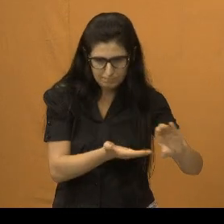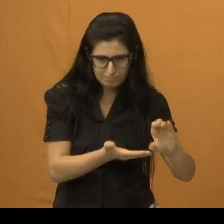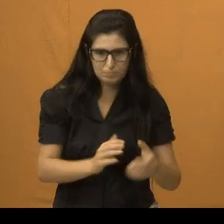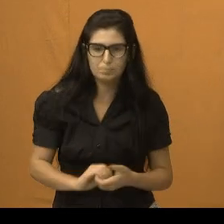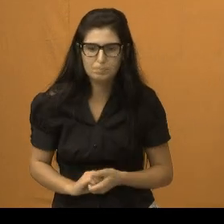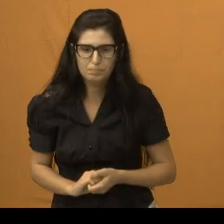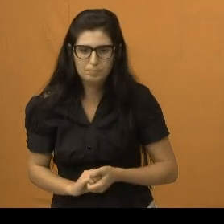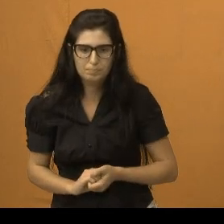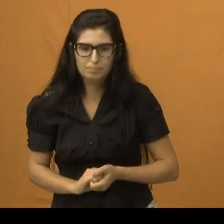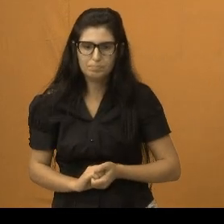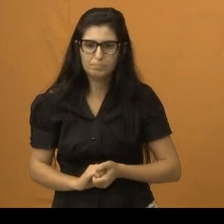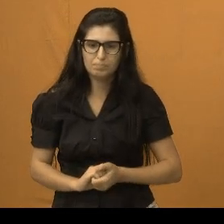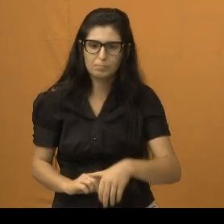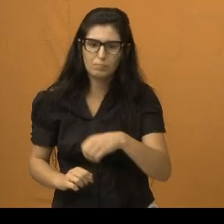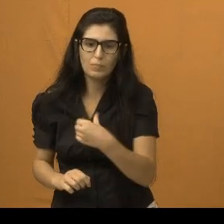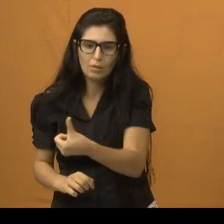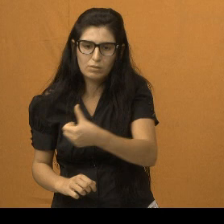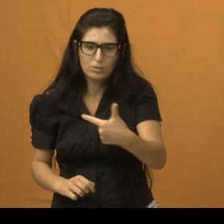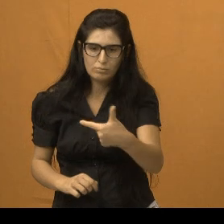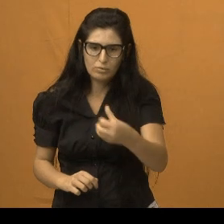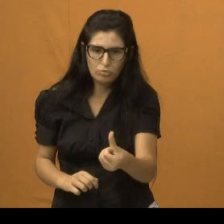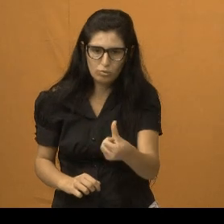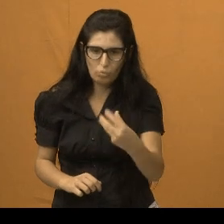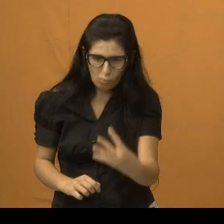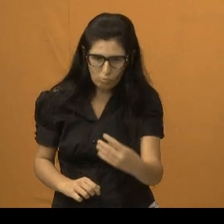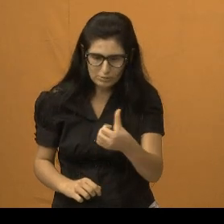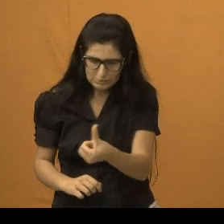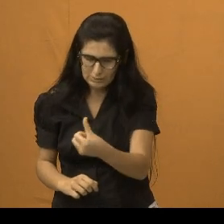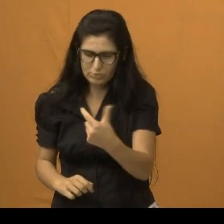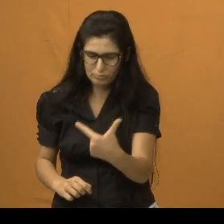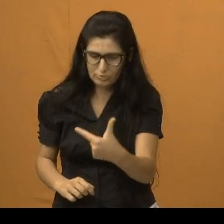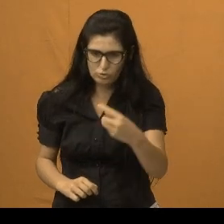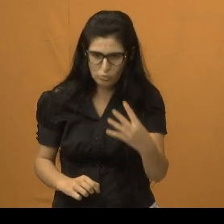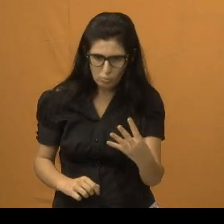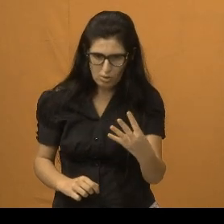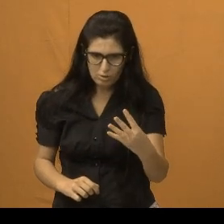624.780, a cifra de 97,80%.